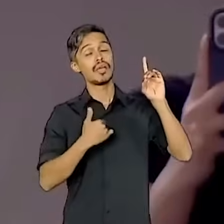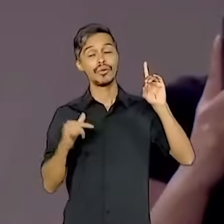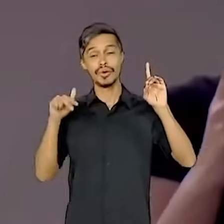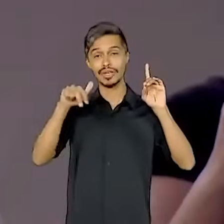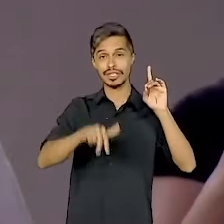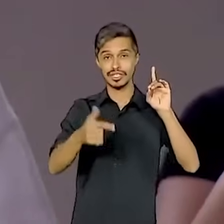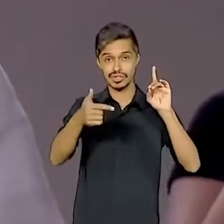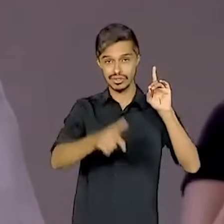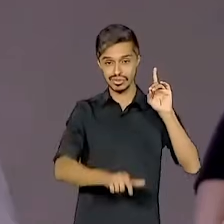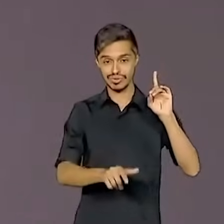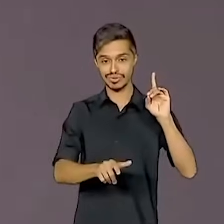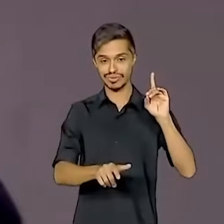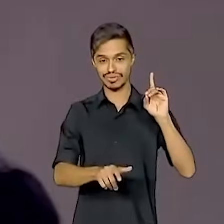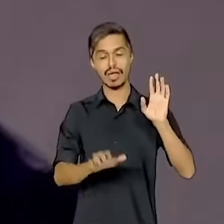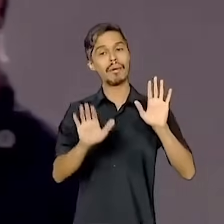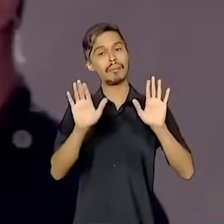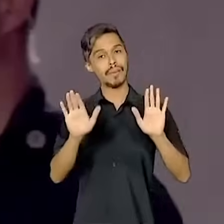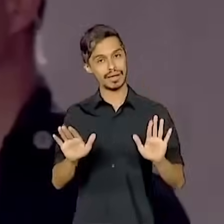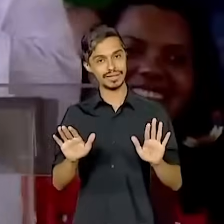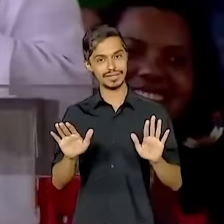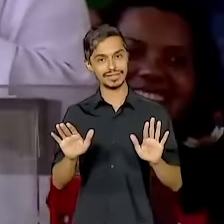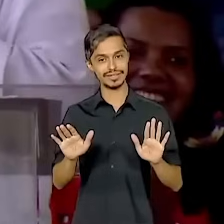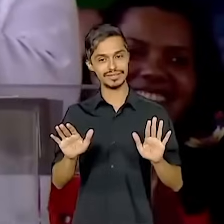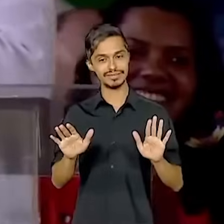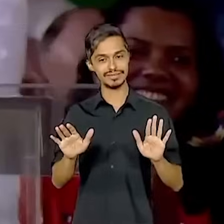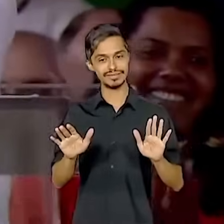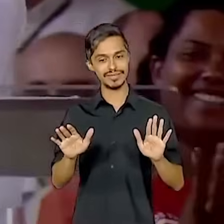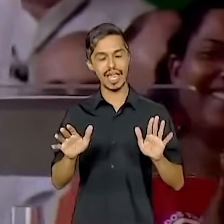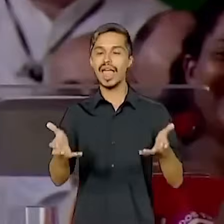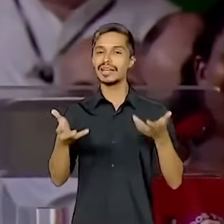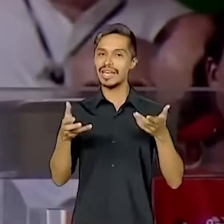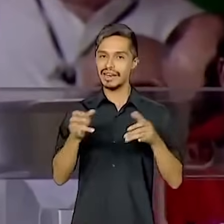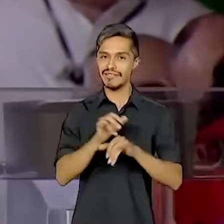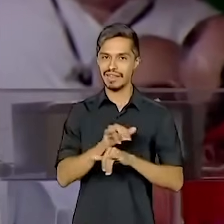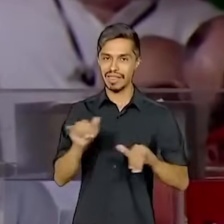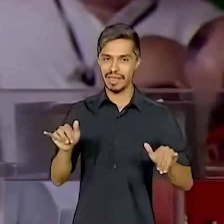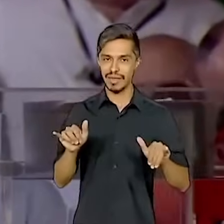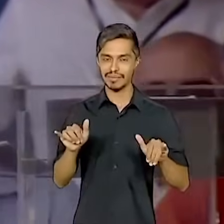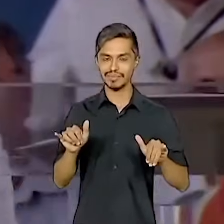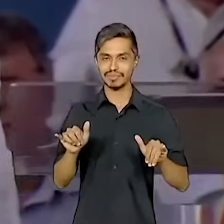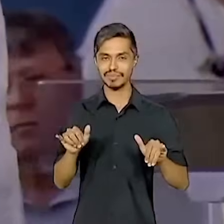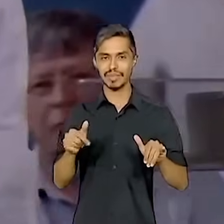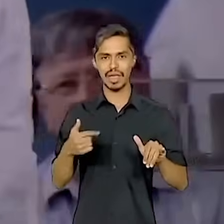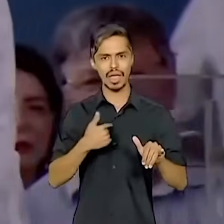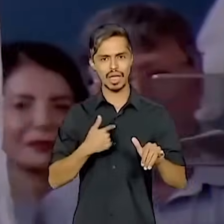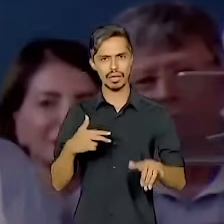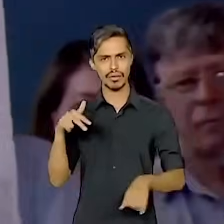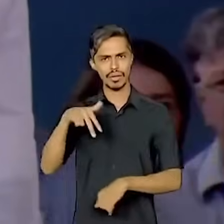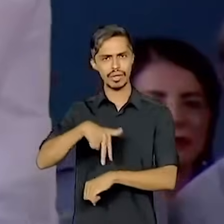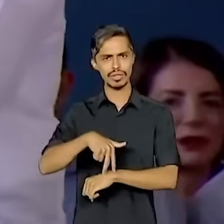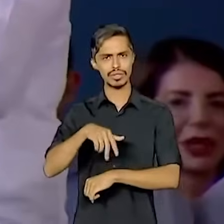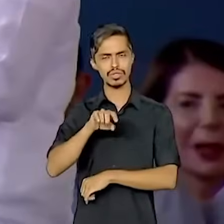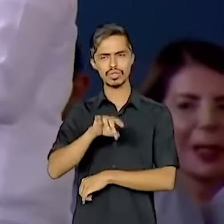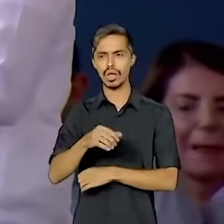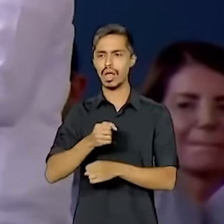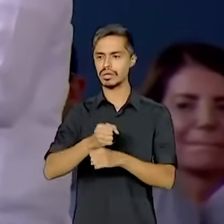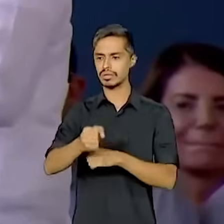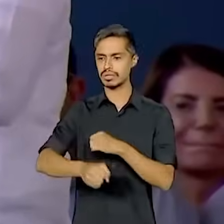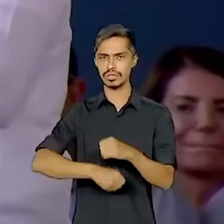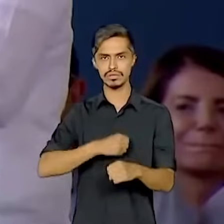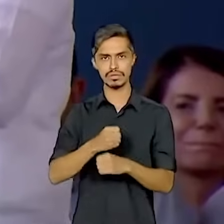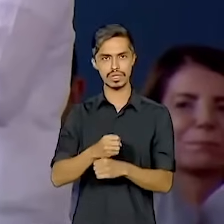vez. Mas eu quero dizer que eu não vou estar aqui apenas o ano que